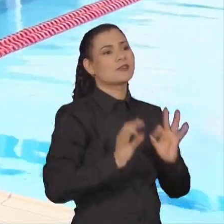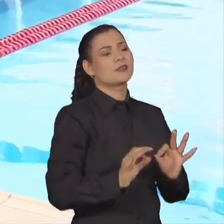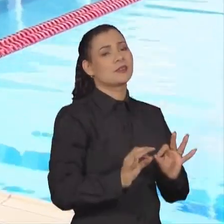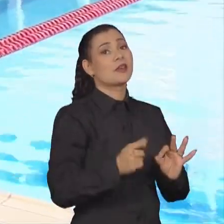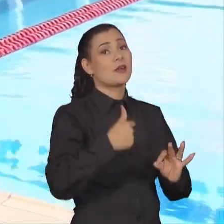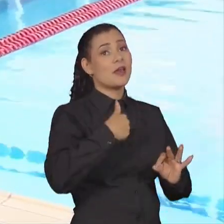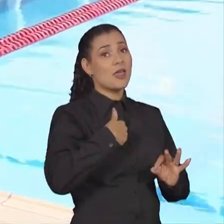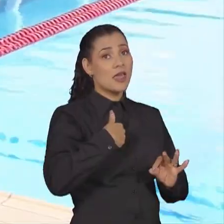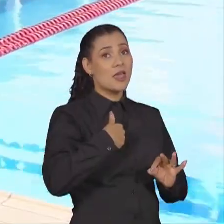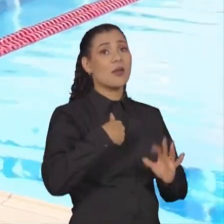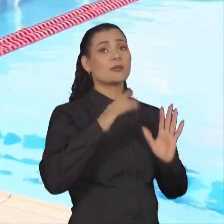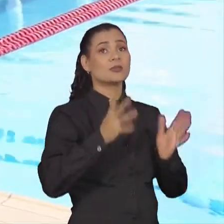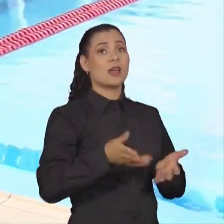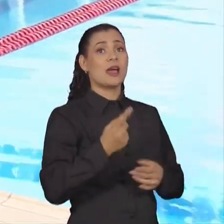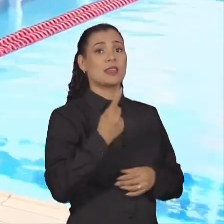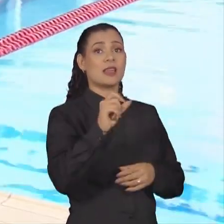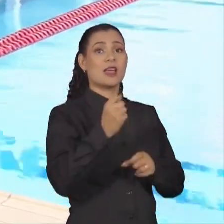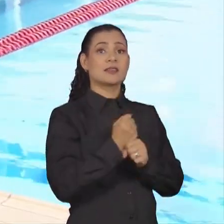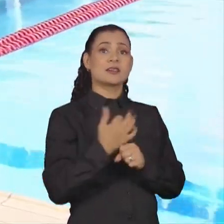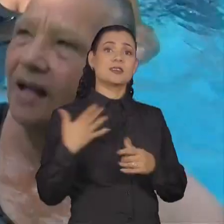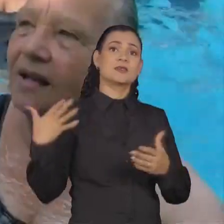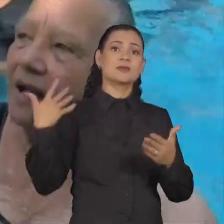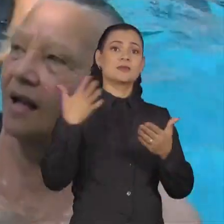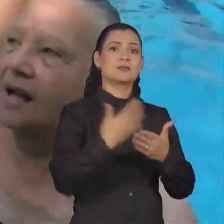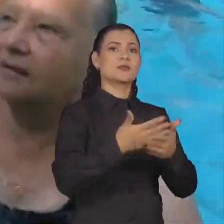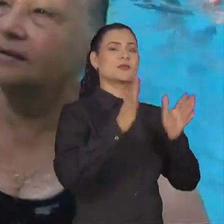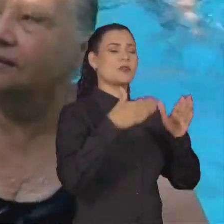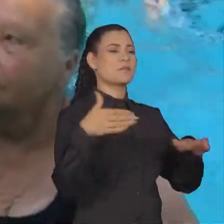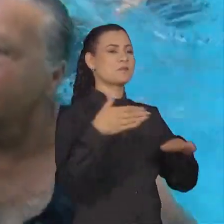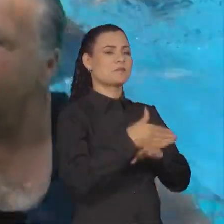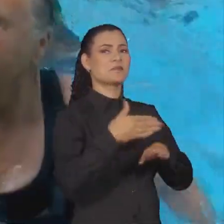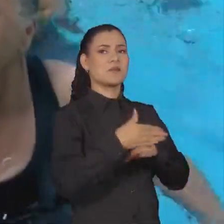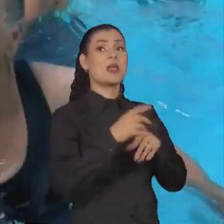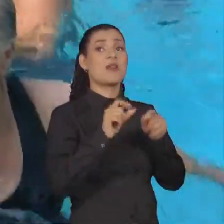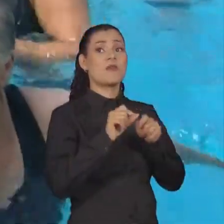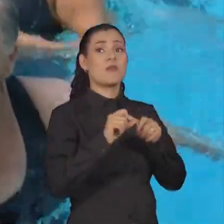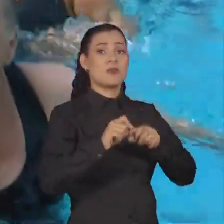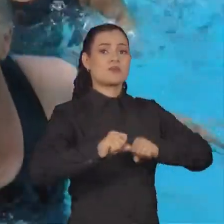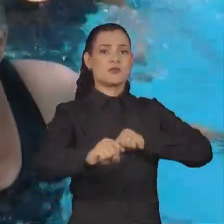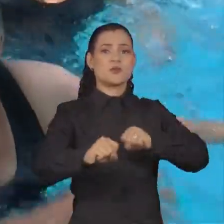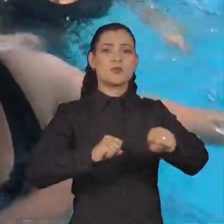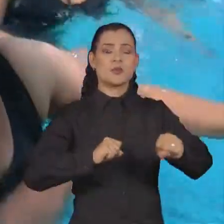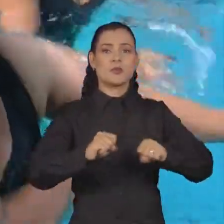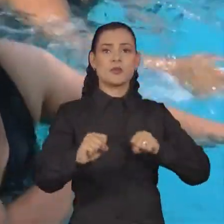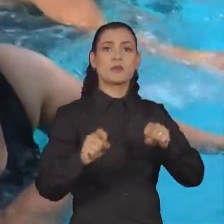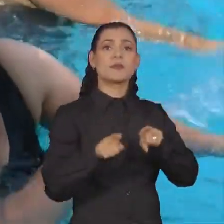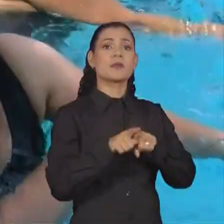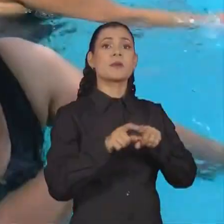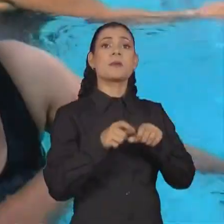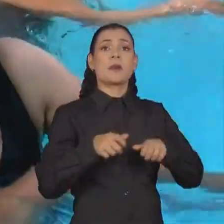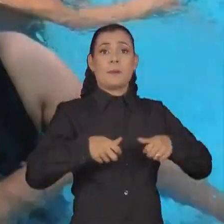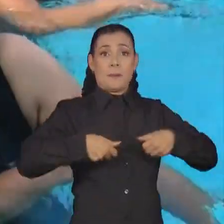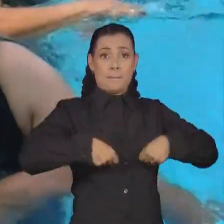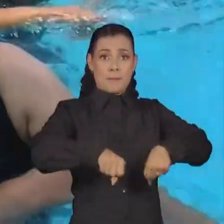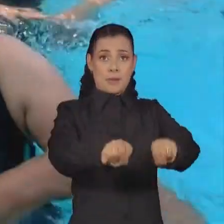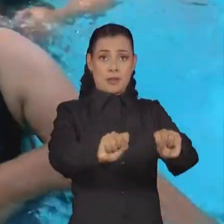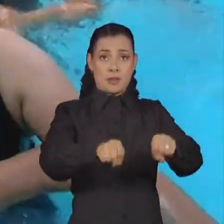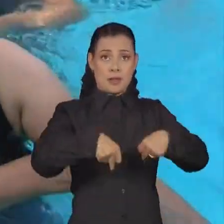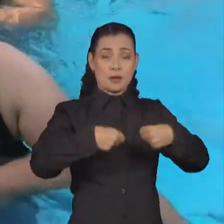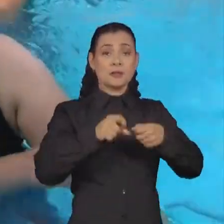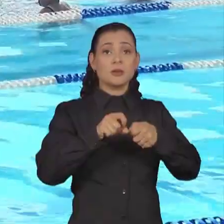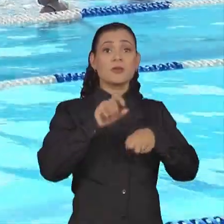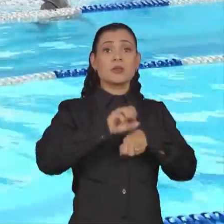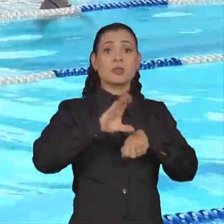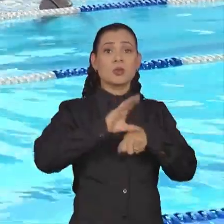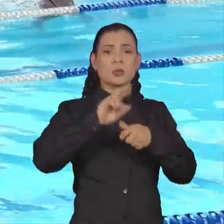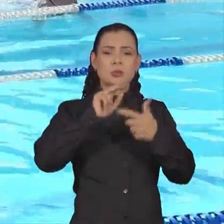Eu sou Misa aqui há 10 anos e faço hidroginástica, pilates e estou fazendo um curso de